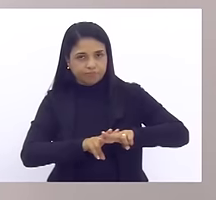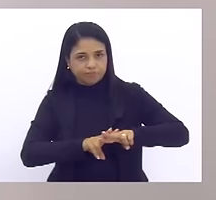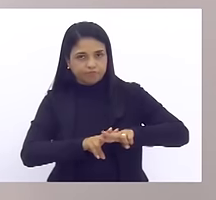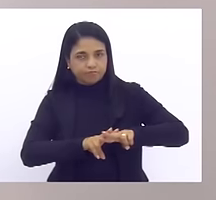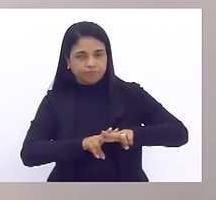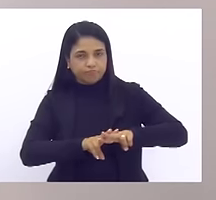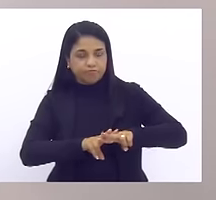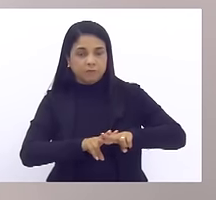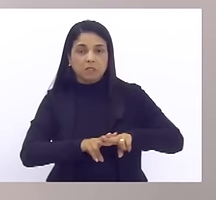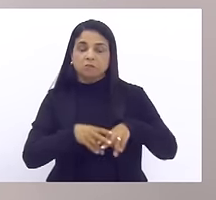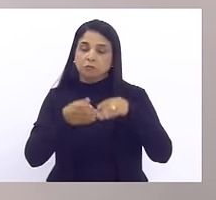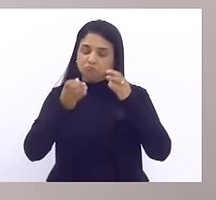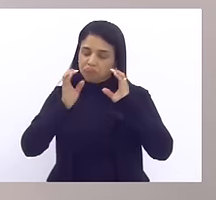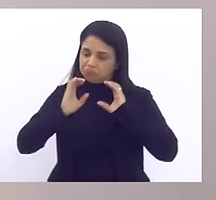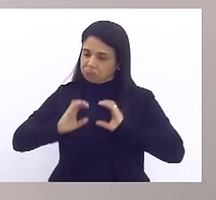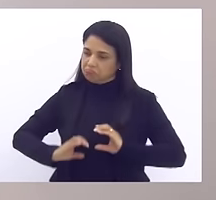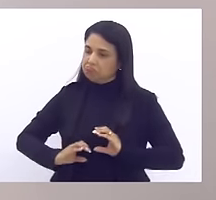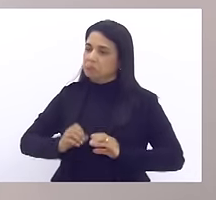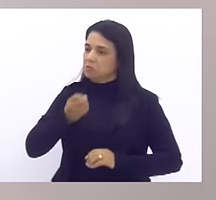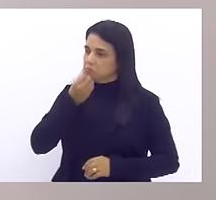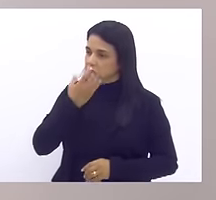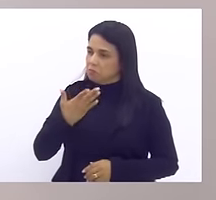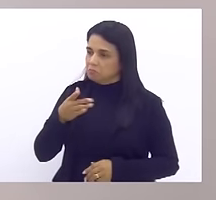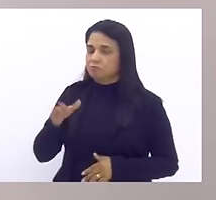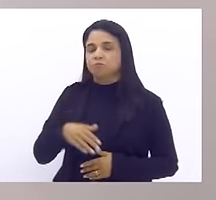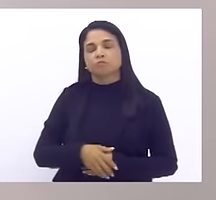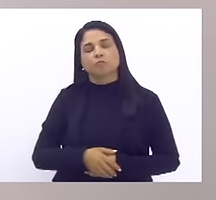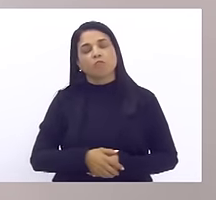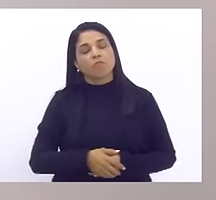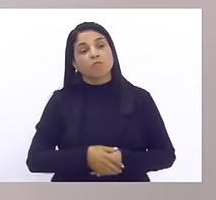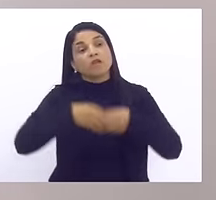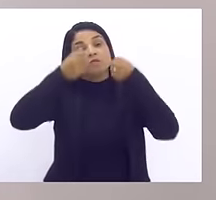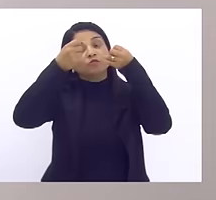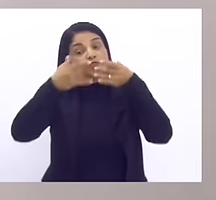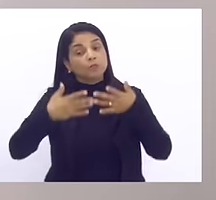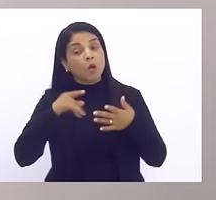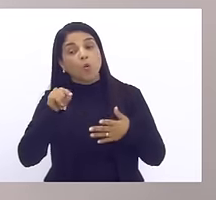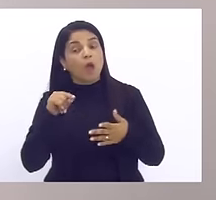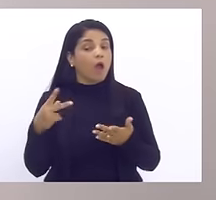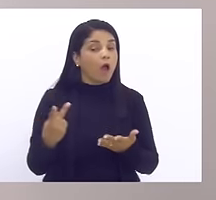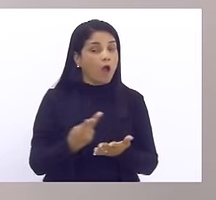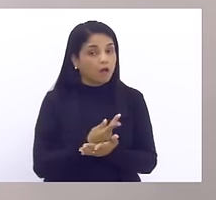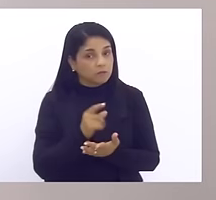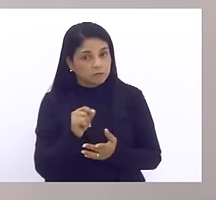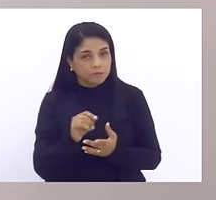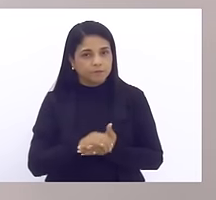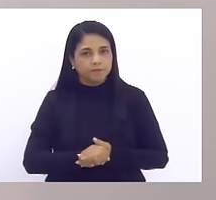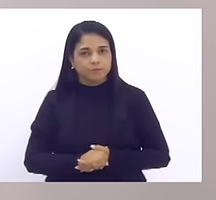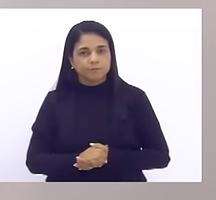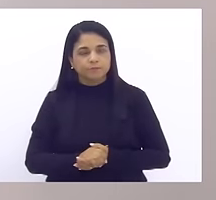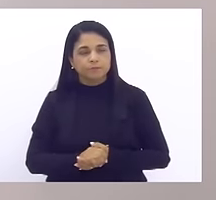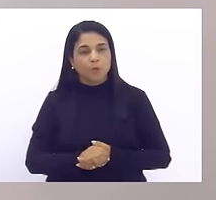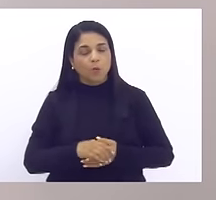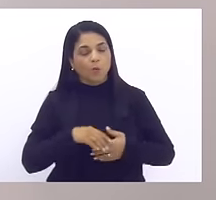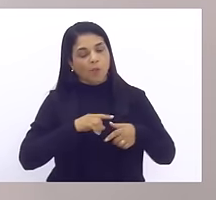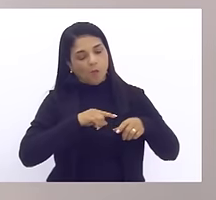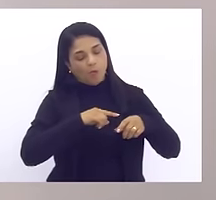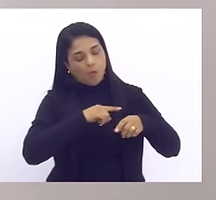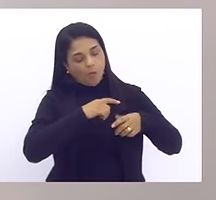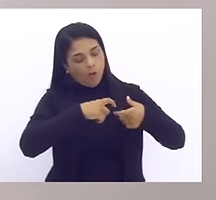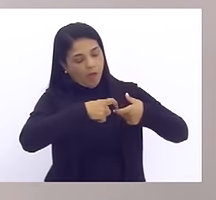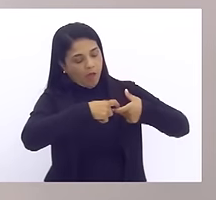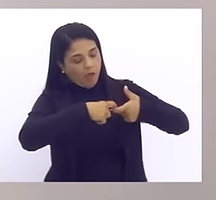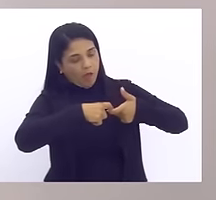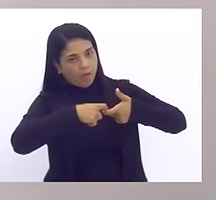E aí o cidadão tá bom meu carro vai ser aprendido a partir daí eu vou lhe dizer o que acontece para um reboque na frente do carro